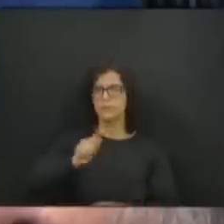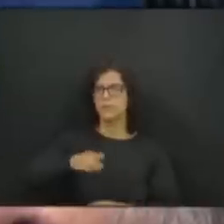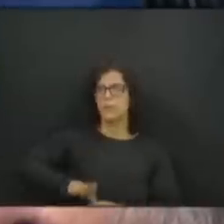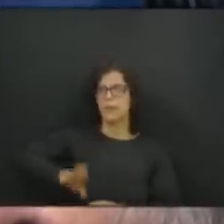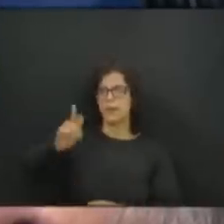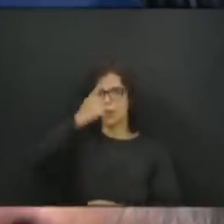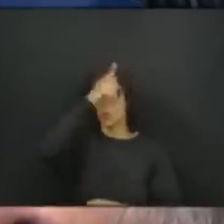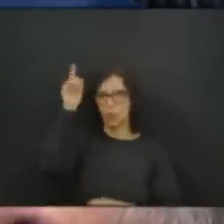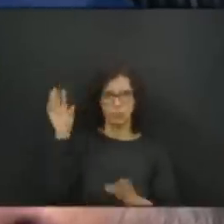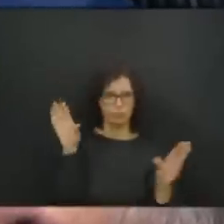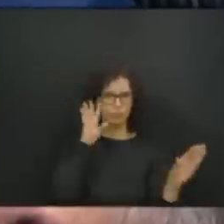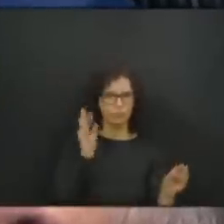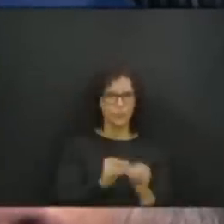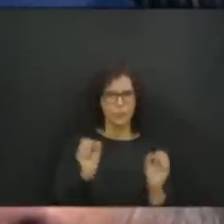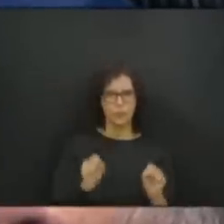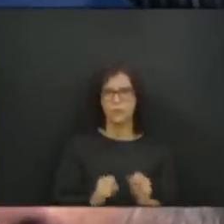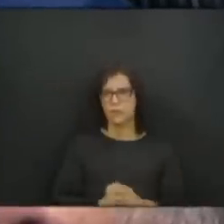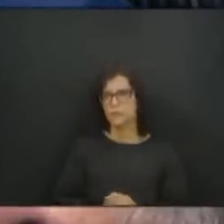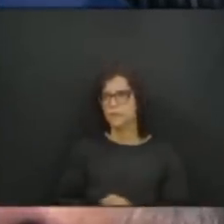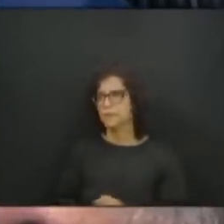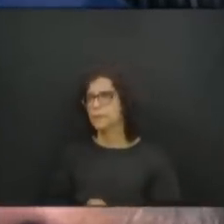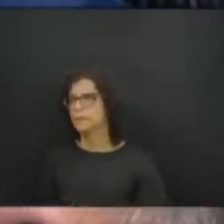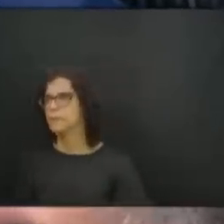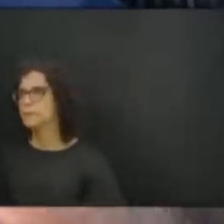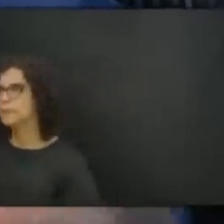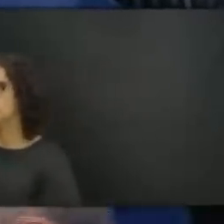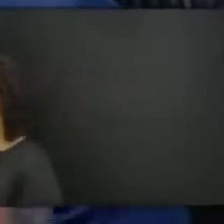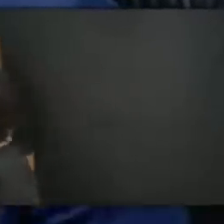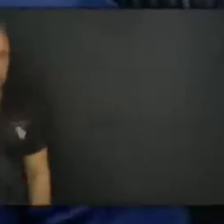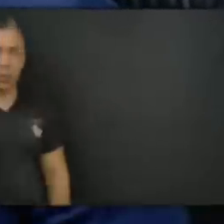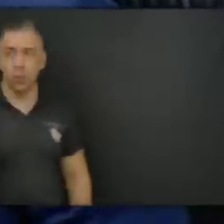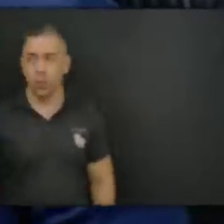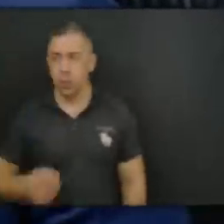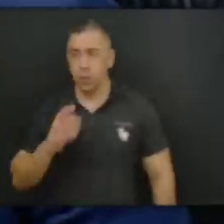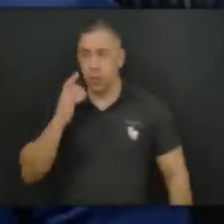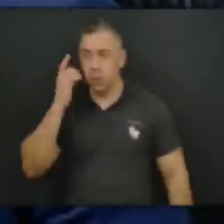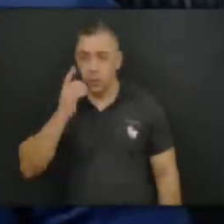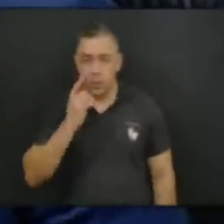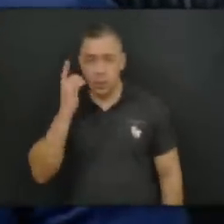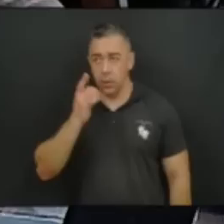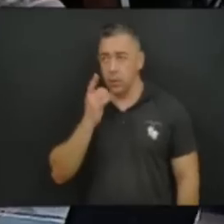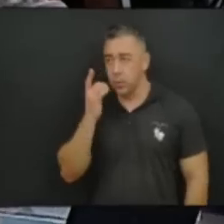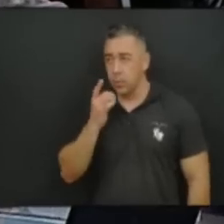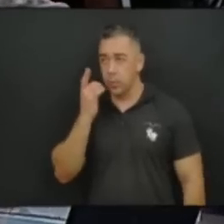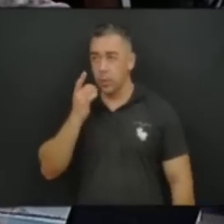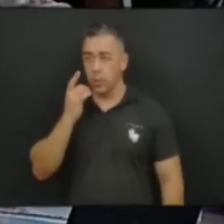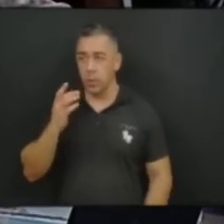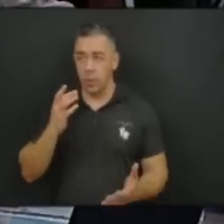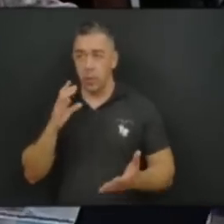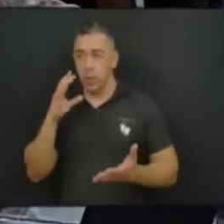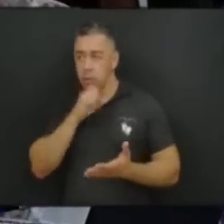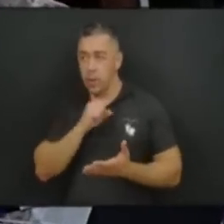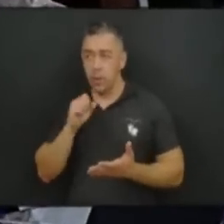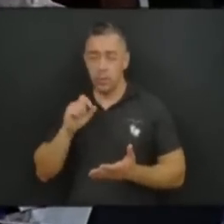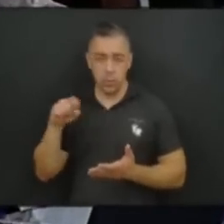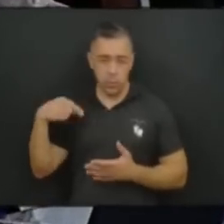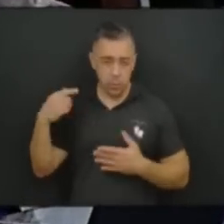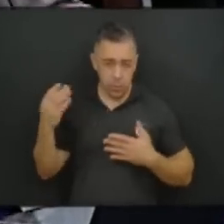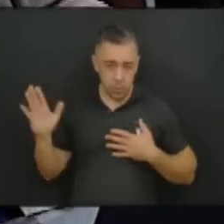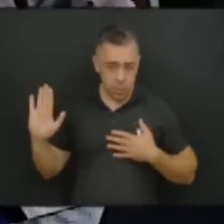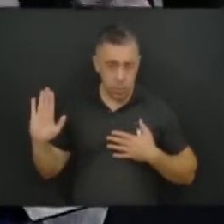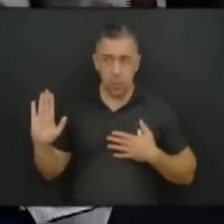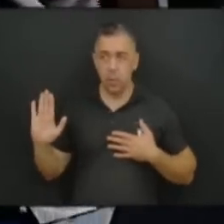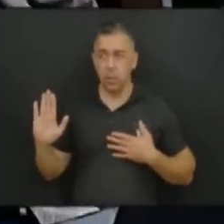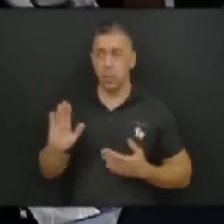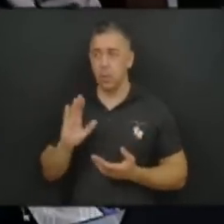vai ficar Me apresente bem forma muito sucinta o deputado Nelson trad caminhar rapidamente na sequência nas para